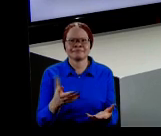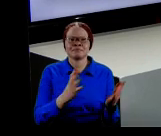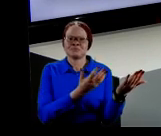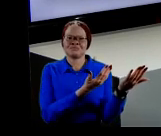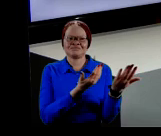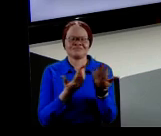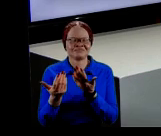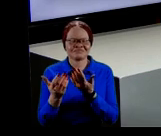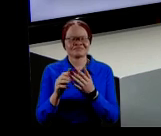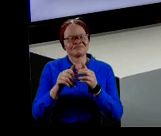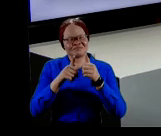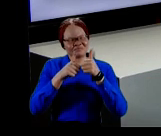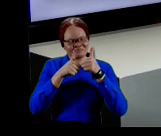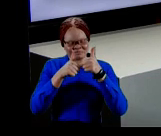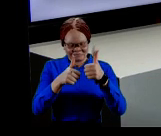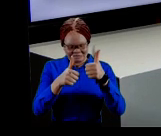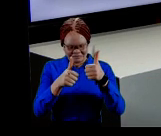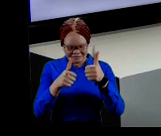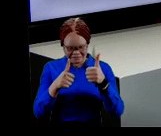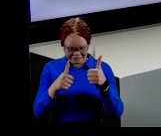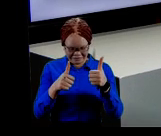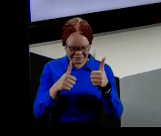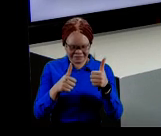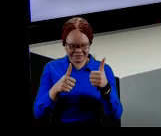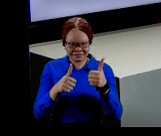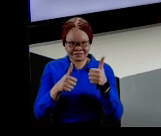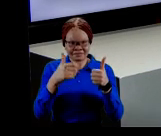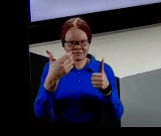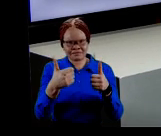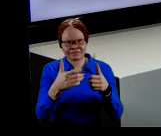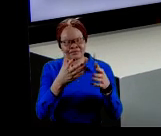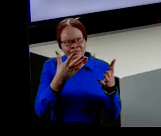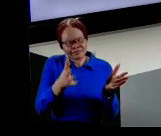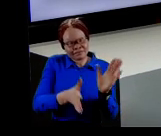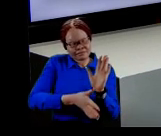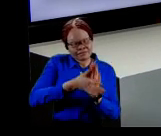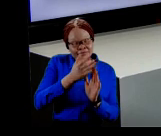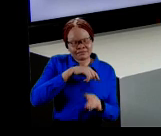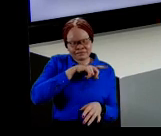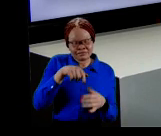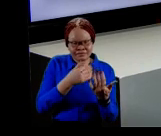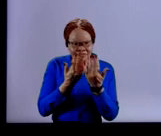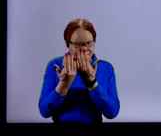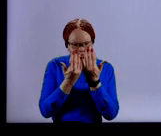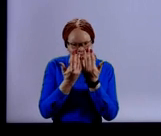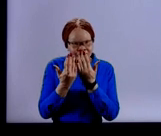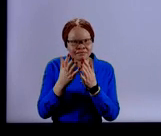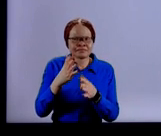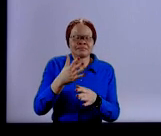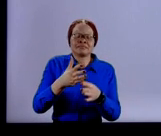estão todos bem dispostos Eu espero que sim então vamos começar a nossa aula